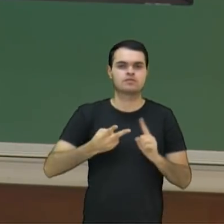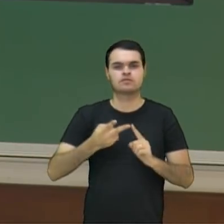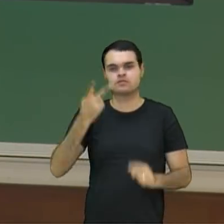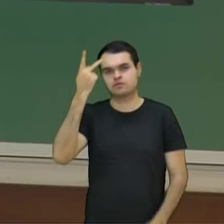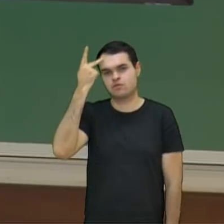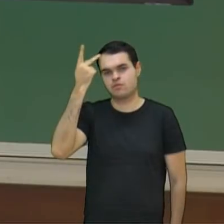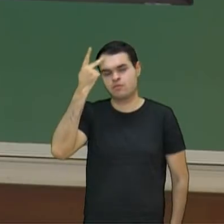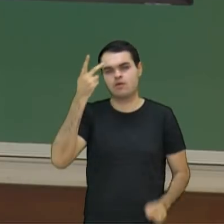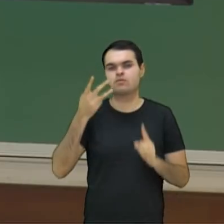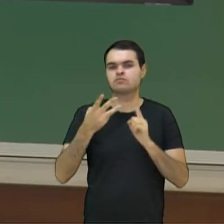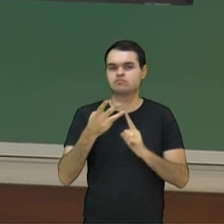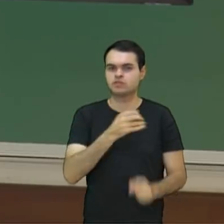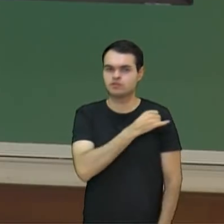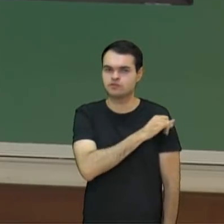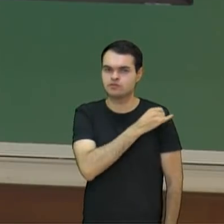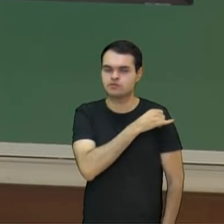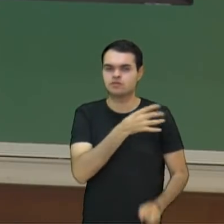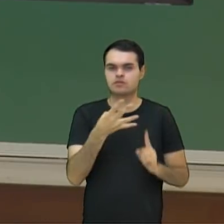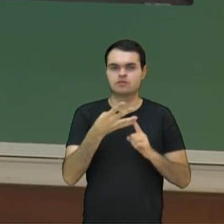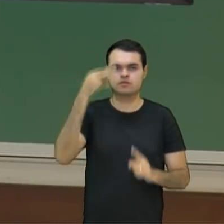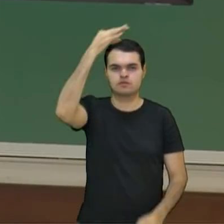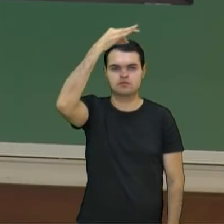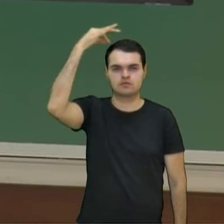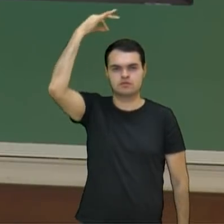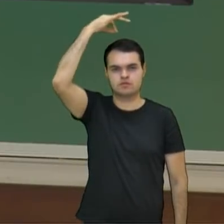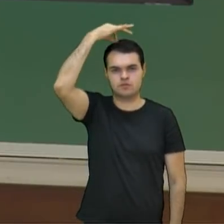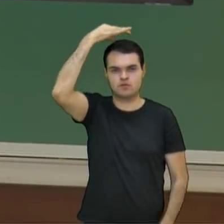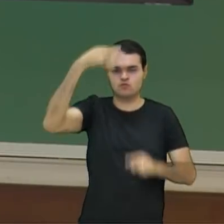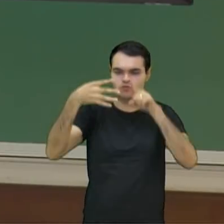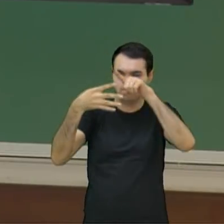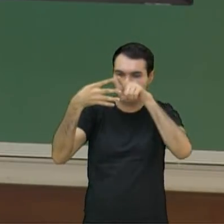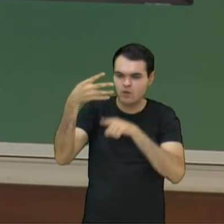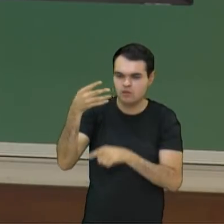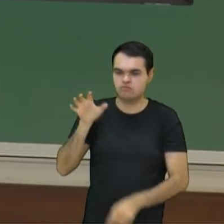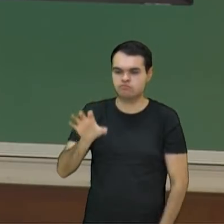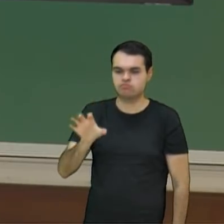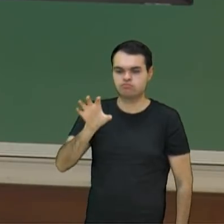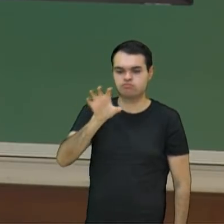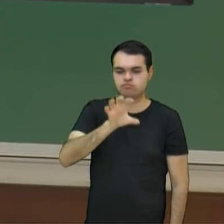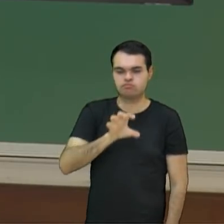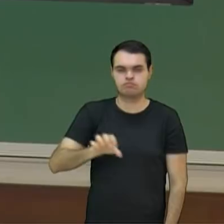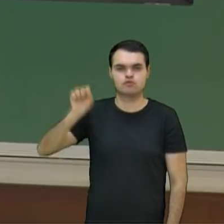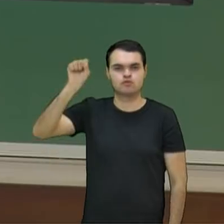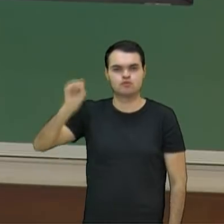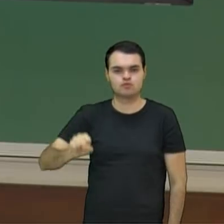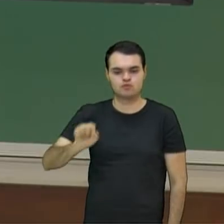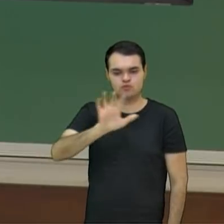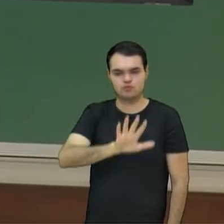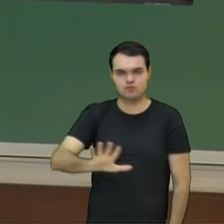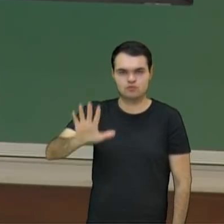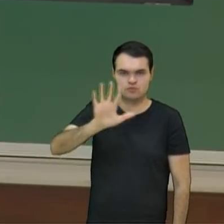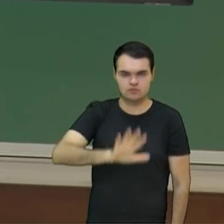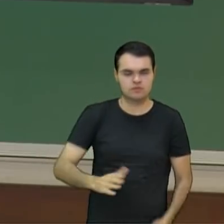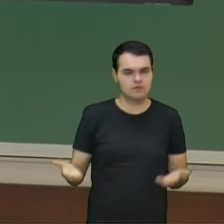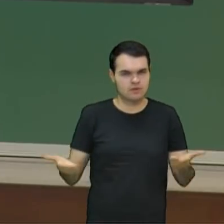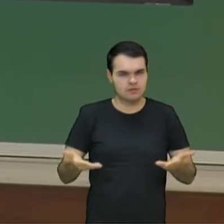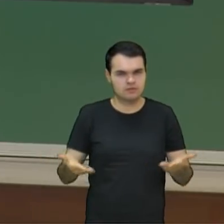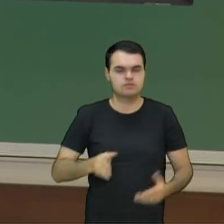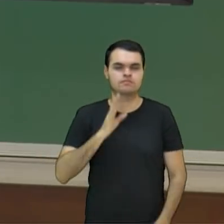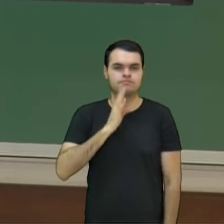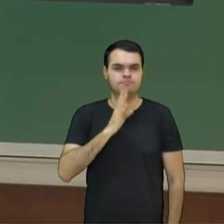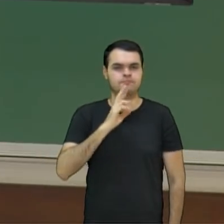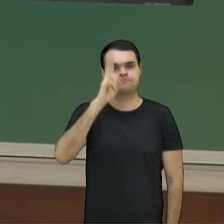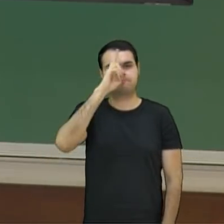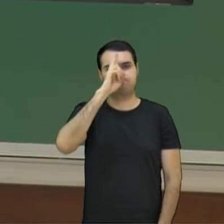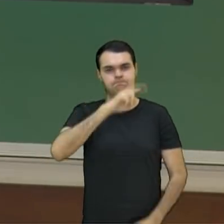Rio de Janeiro e Espírito Santo são os estados que compõem a região sudeste atualmente. Então, bacana a gente relembrar